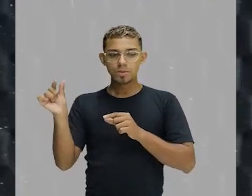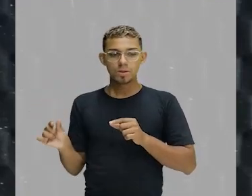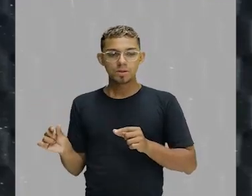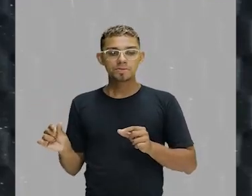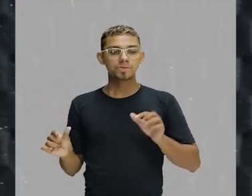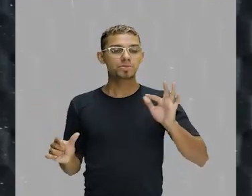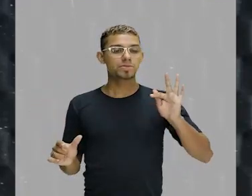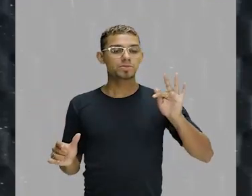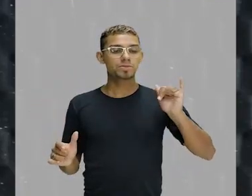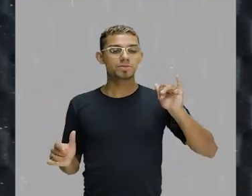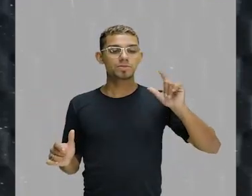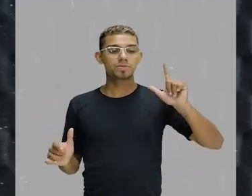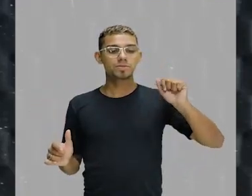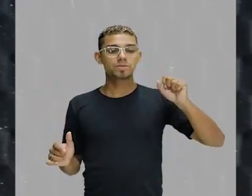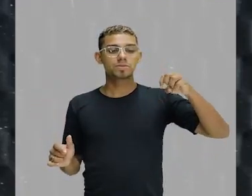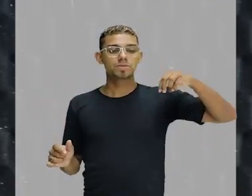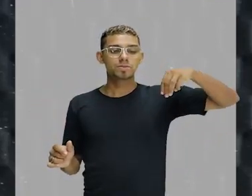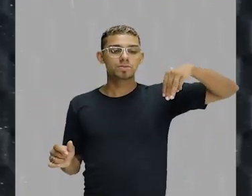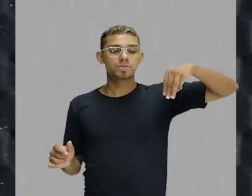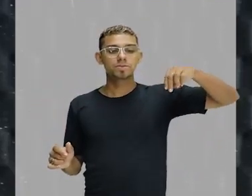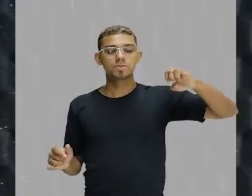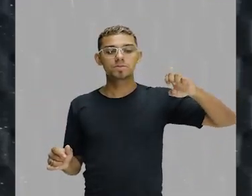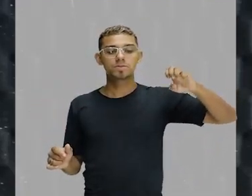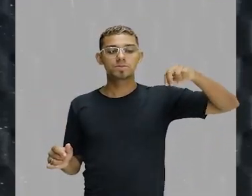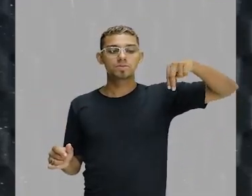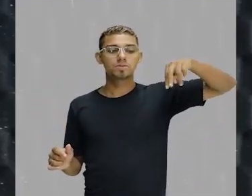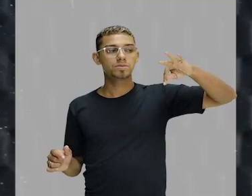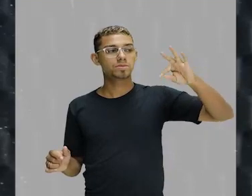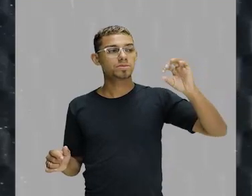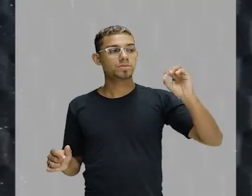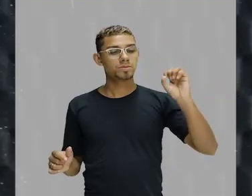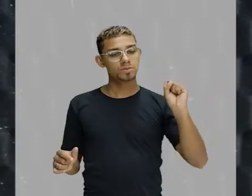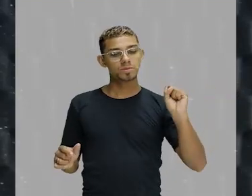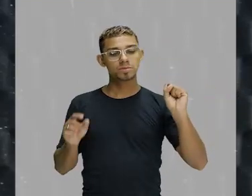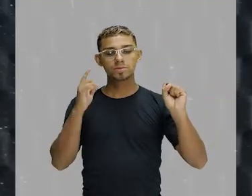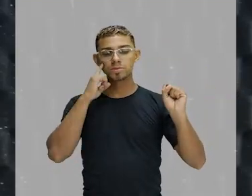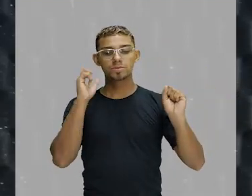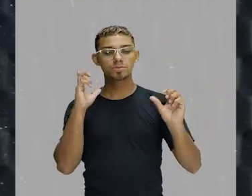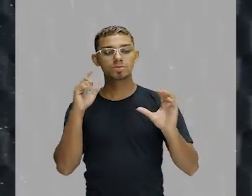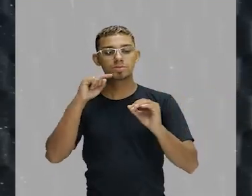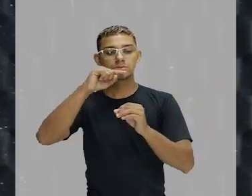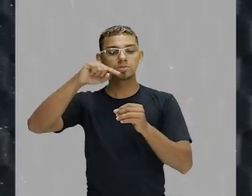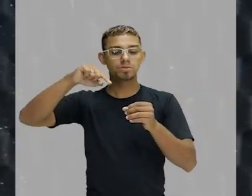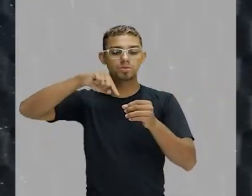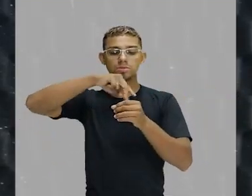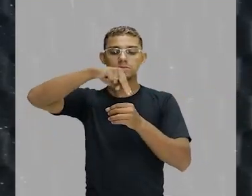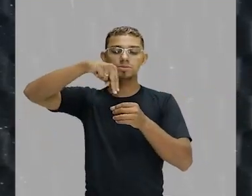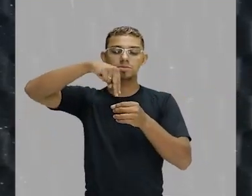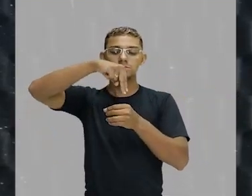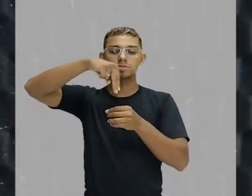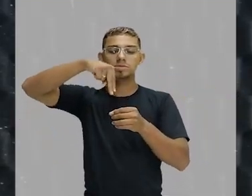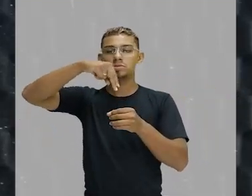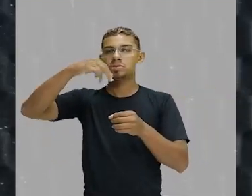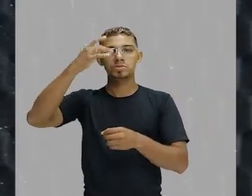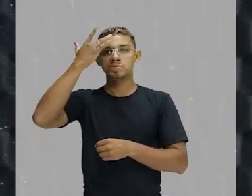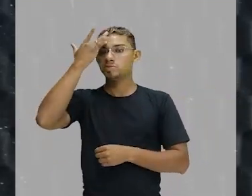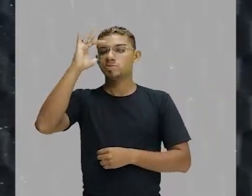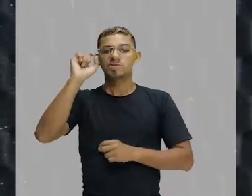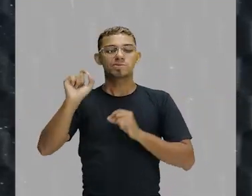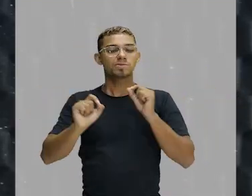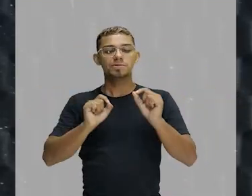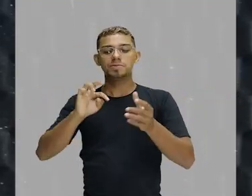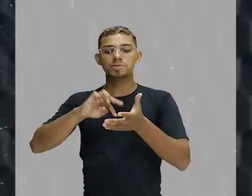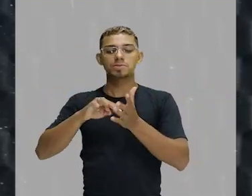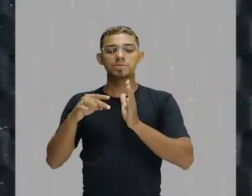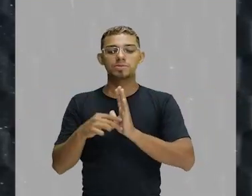aqui, olha só, antes você olhava para o núcleo da célula, você não conseguia distinguir o que era cromossomo.